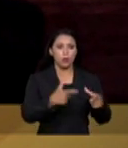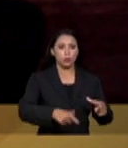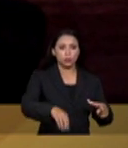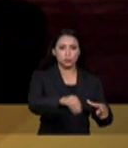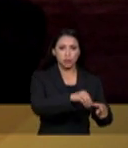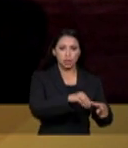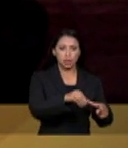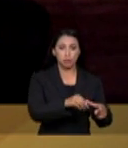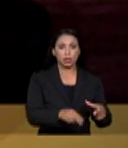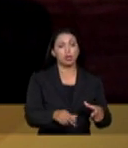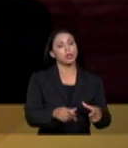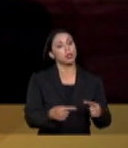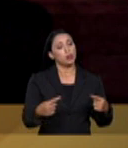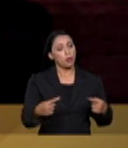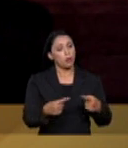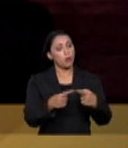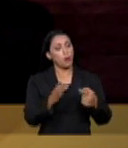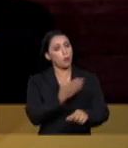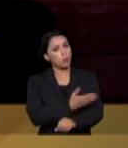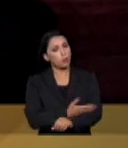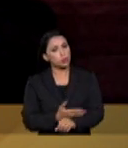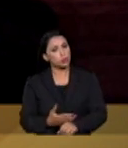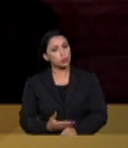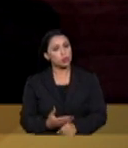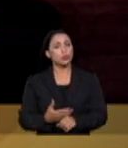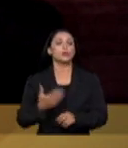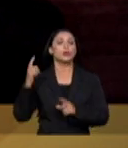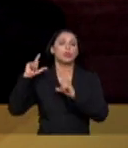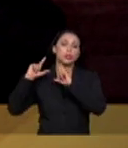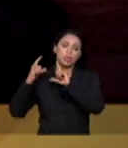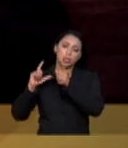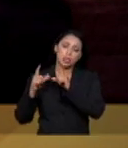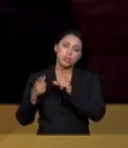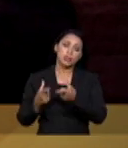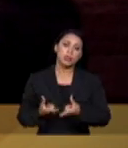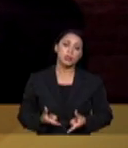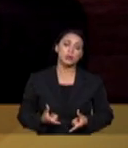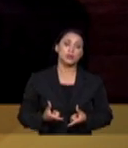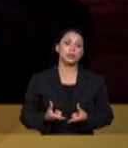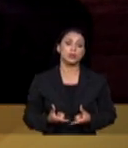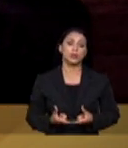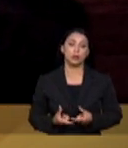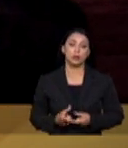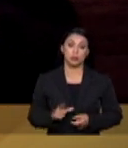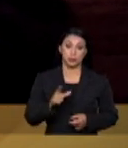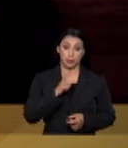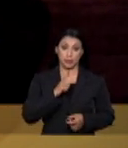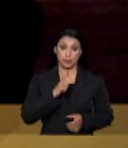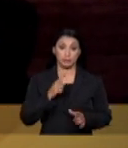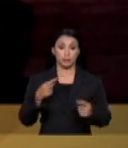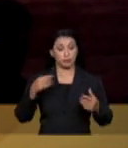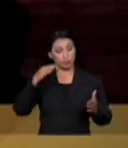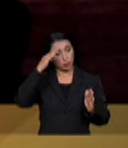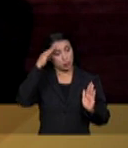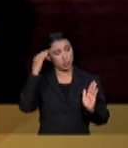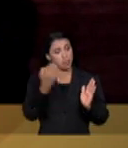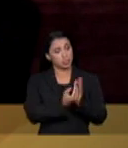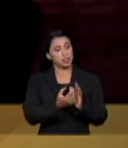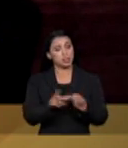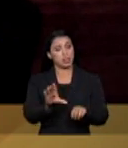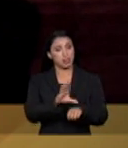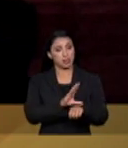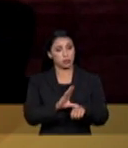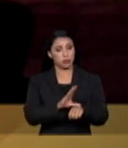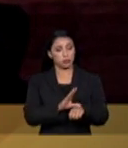acordo com os usos costumes e tradições de modo a pele fazer os requisitos da Lei condicional